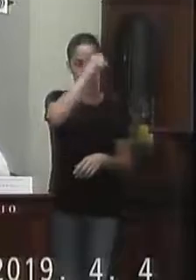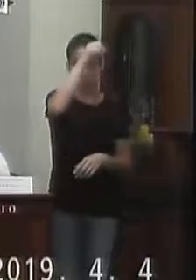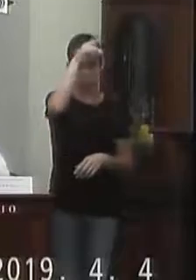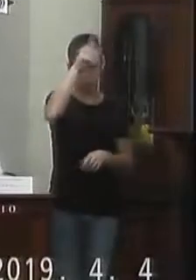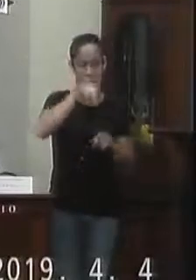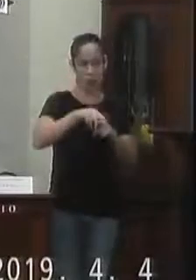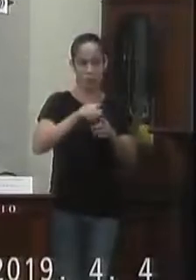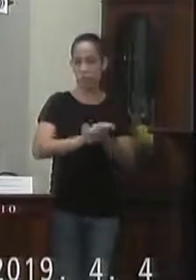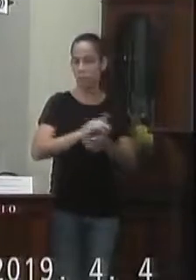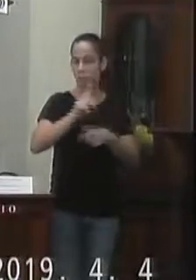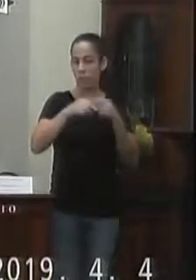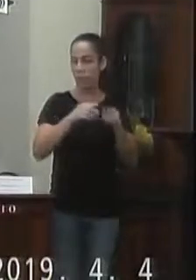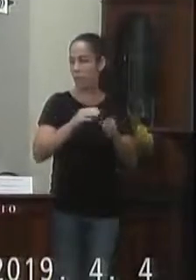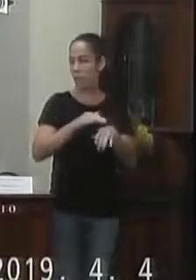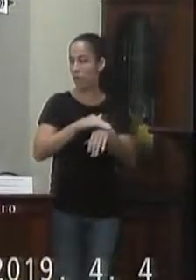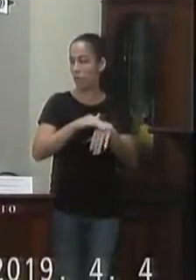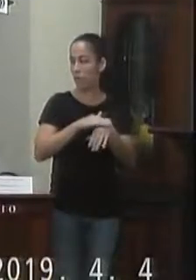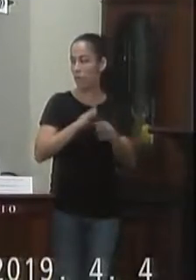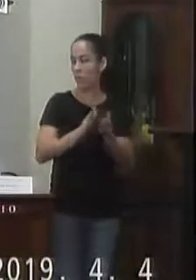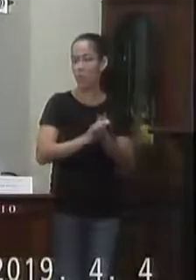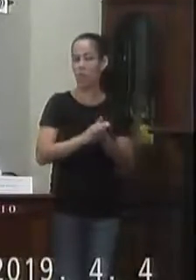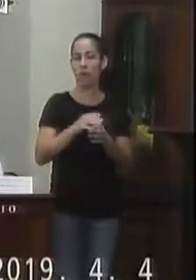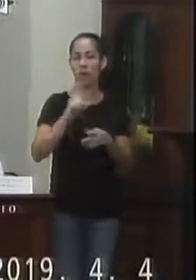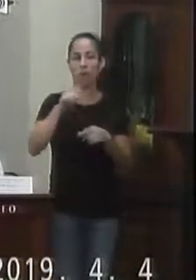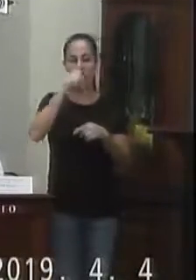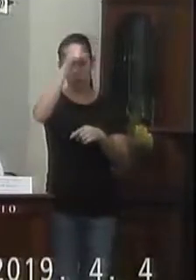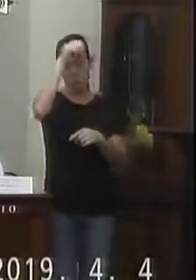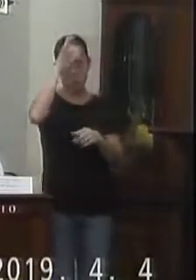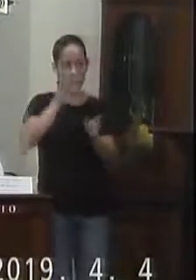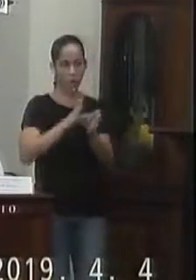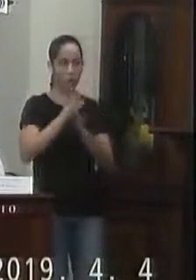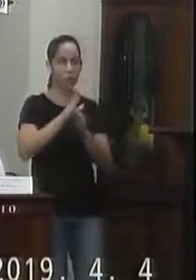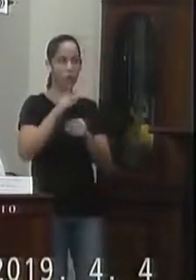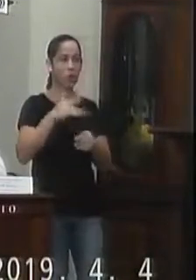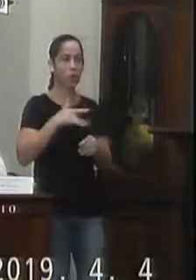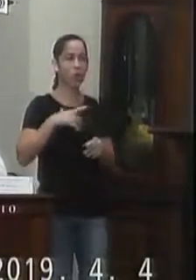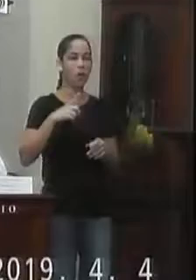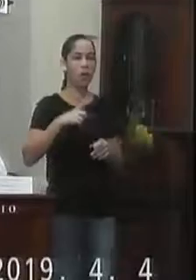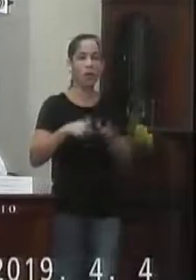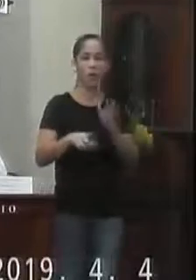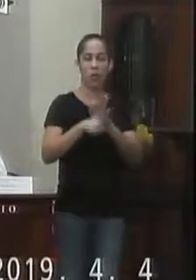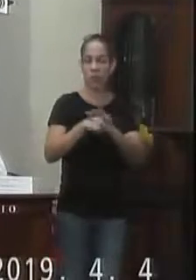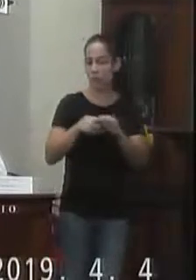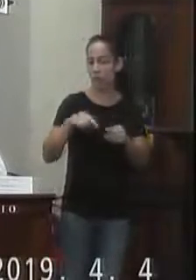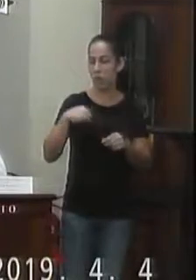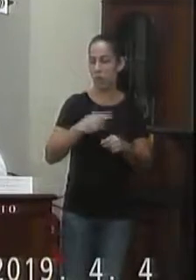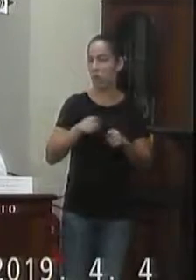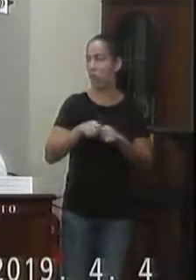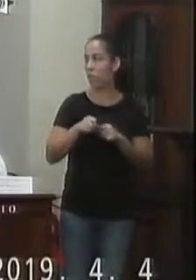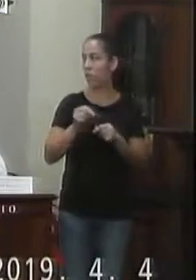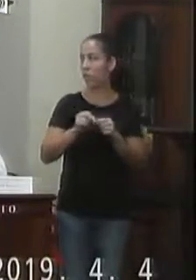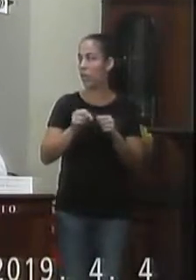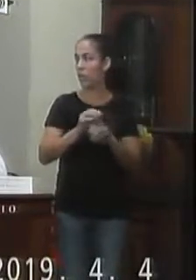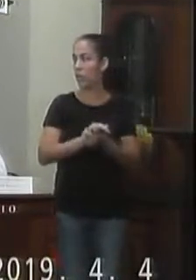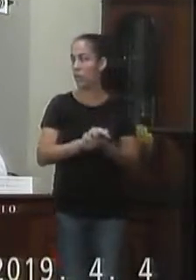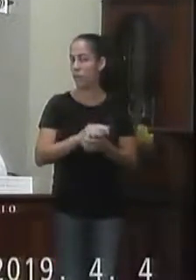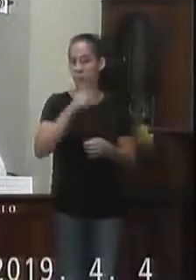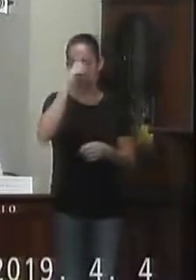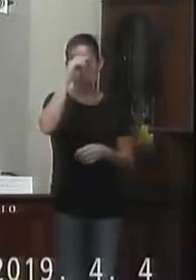estou, e eu vou comentar ele sobre a Prefeitura, mas o Conselho de Saúde tem essa legitimidade, conforme também nós vamos fazer, para que